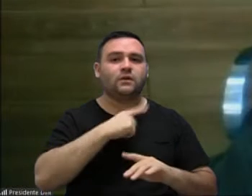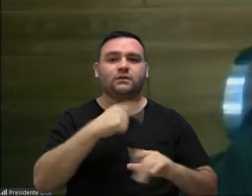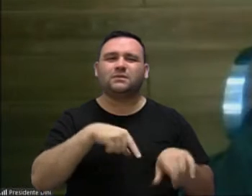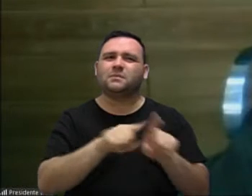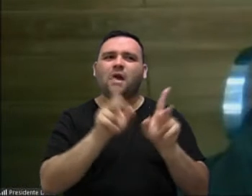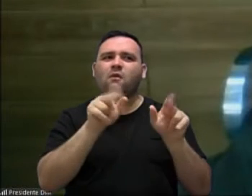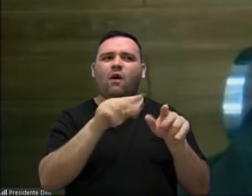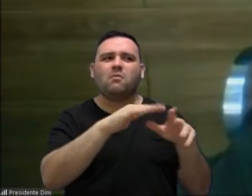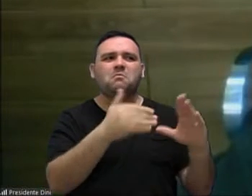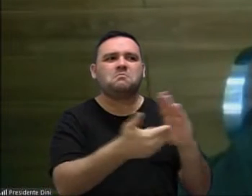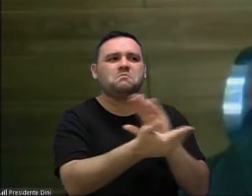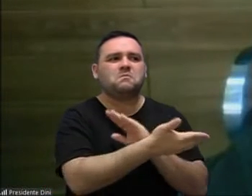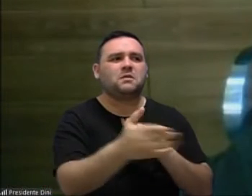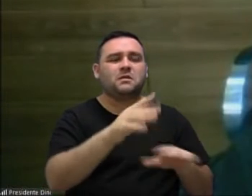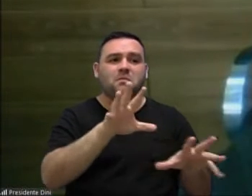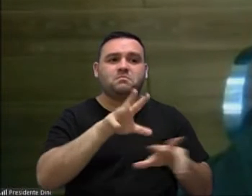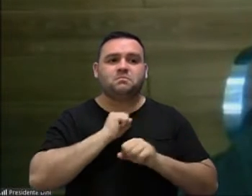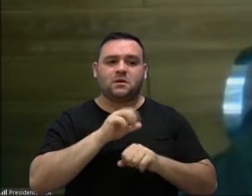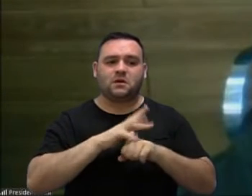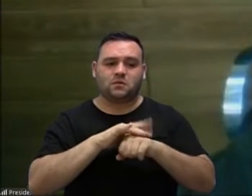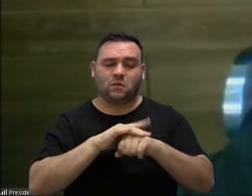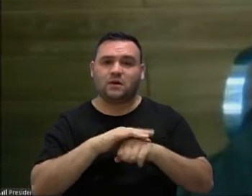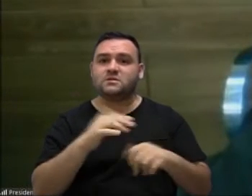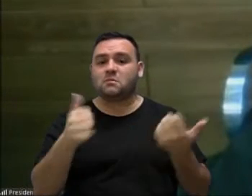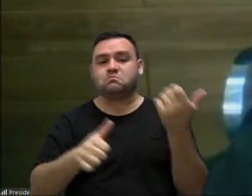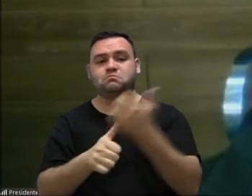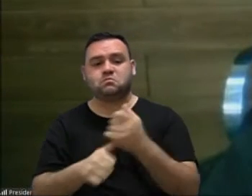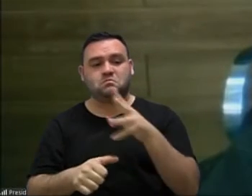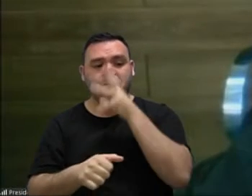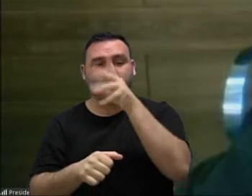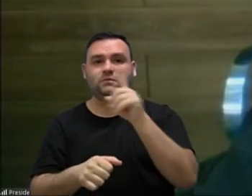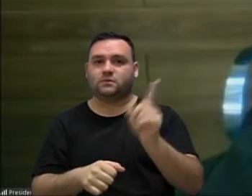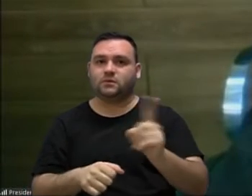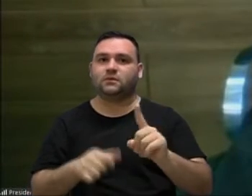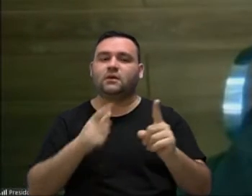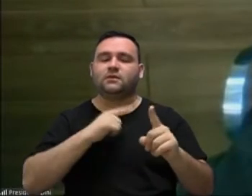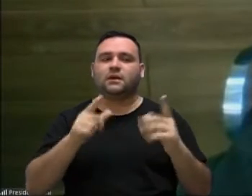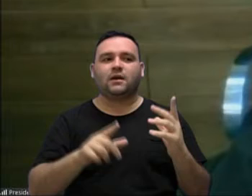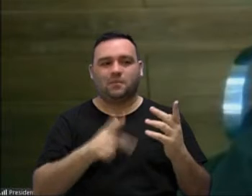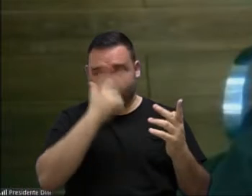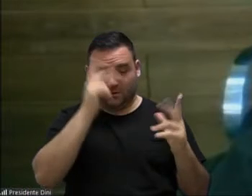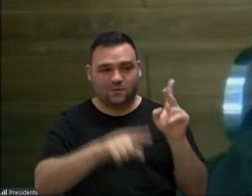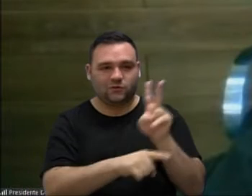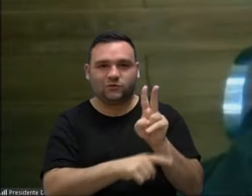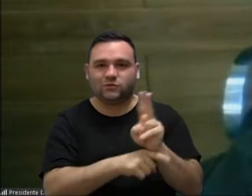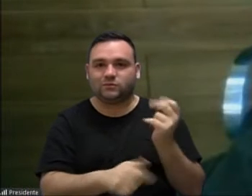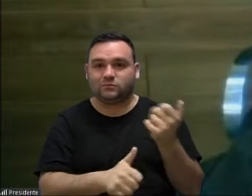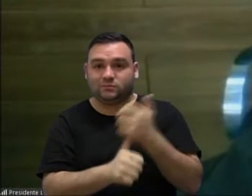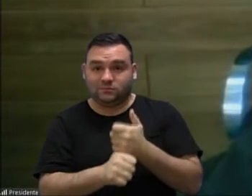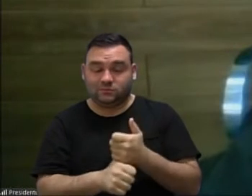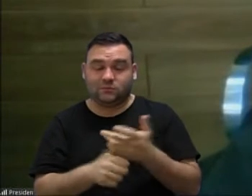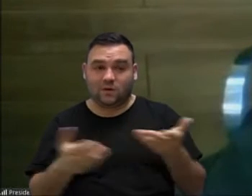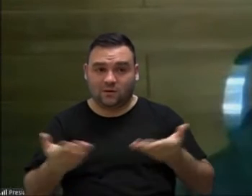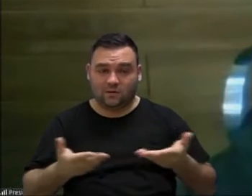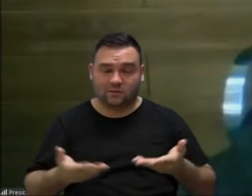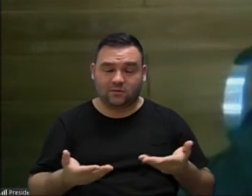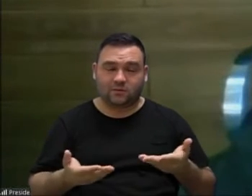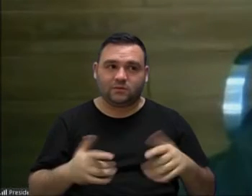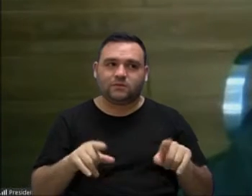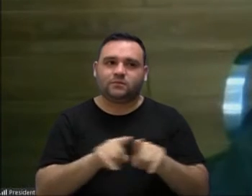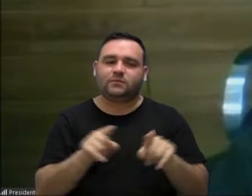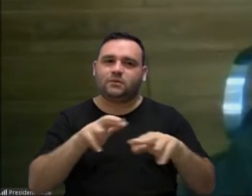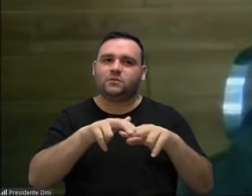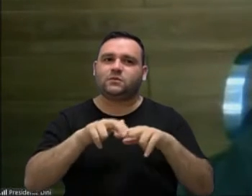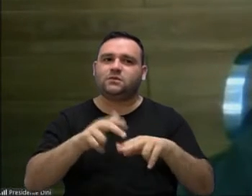reféns, caso eventualmente também sejam contaminados. Ou seja, a chamada de seus suplentes para exercício de dependência do mandato legislativo, nessas